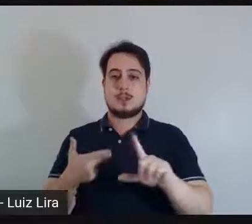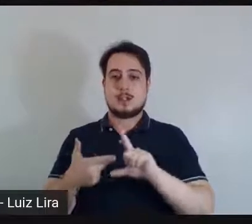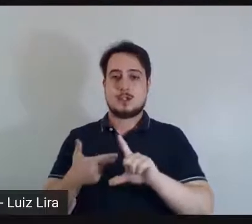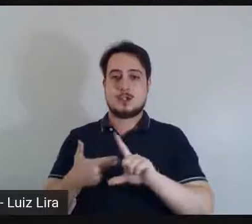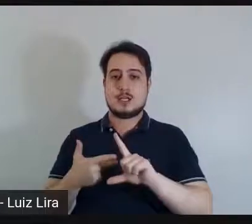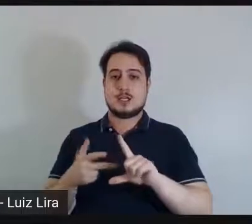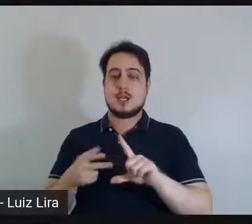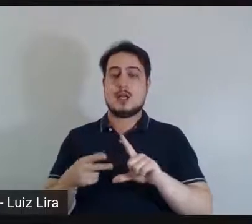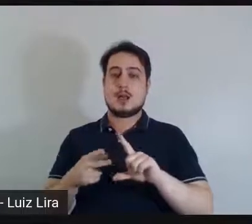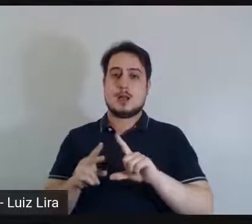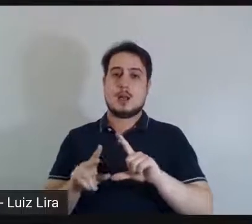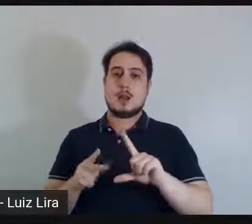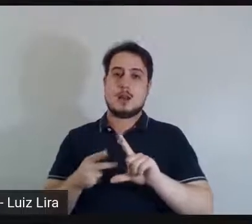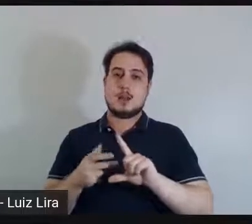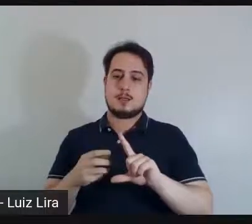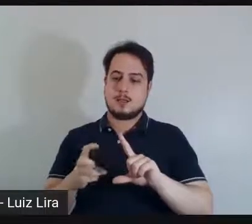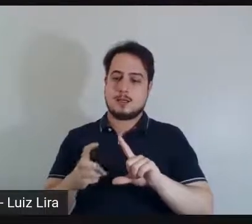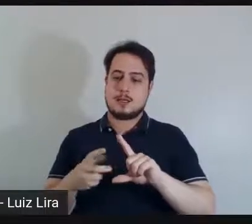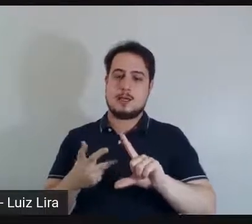questões